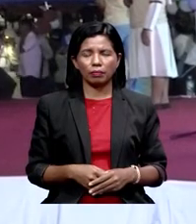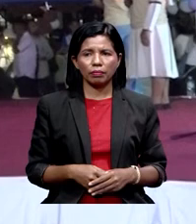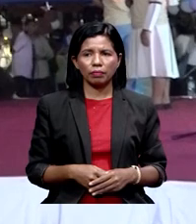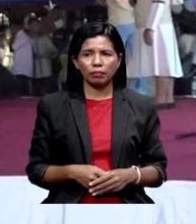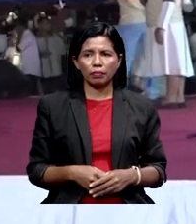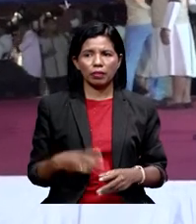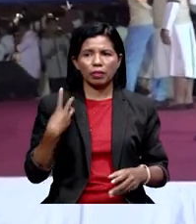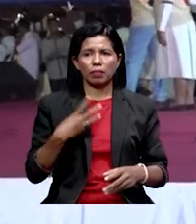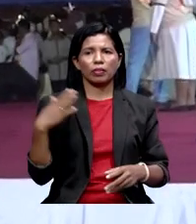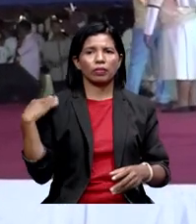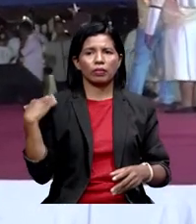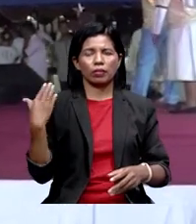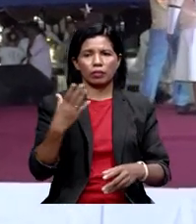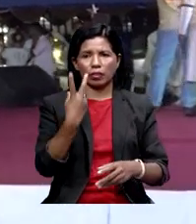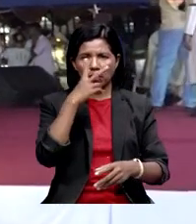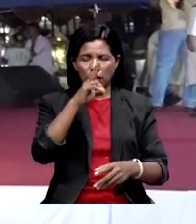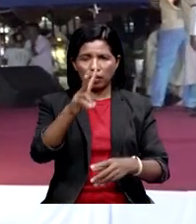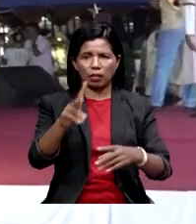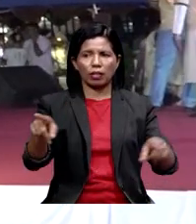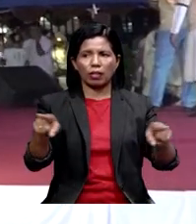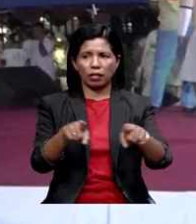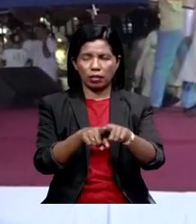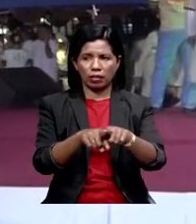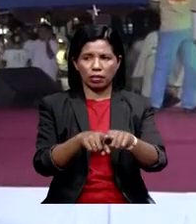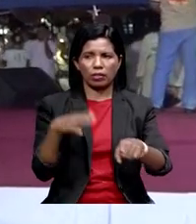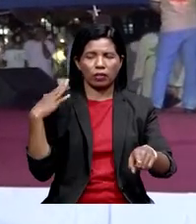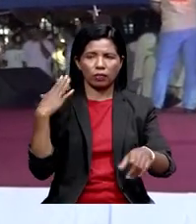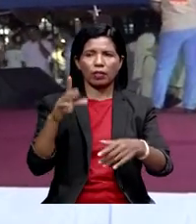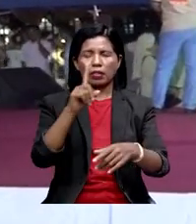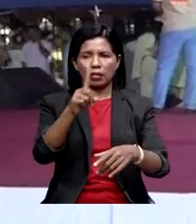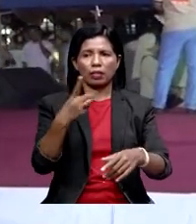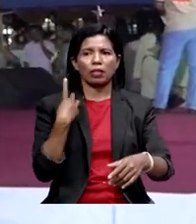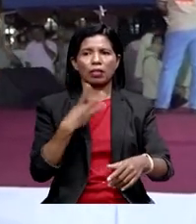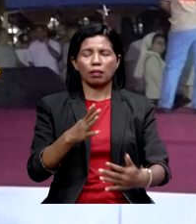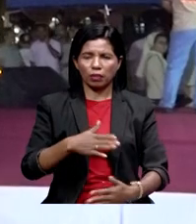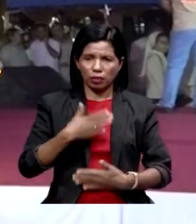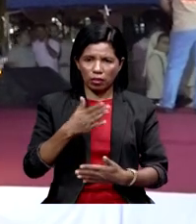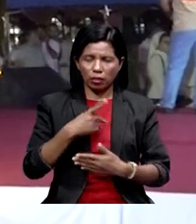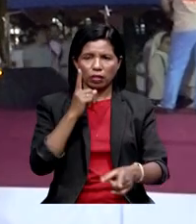Tu irá minha juventude carmelitas, Hanessan foi em Sae. A mim contente,